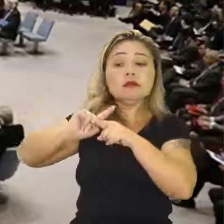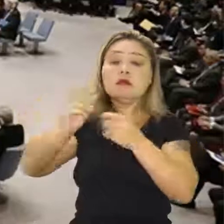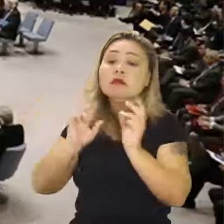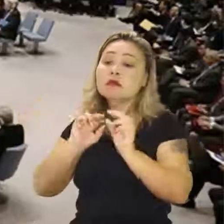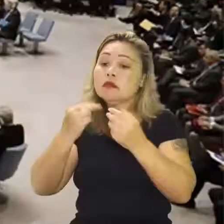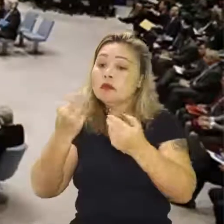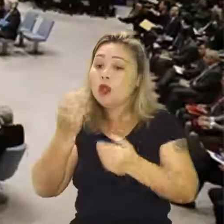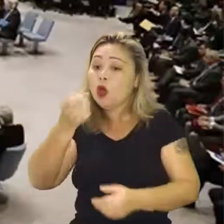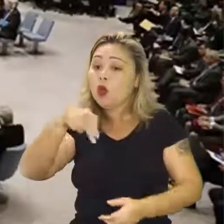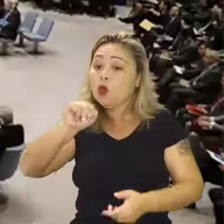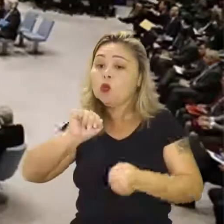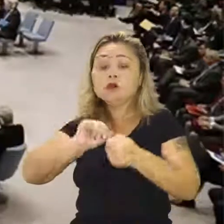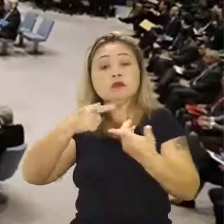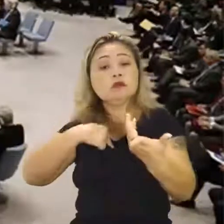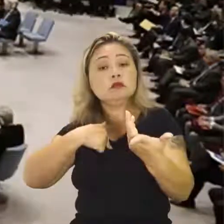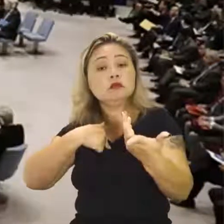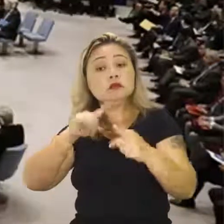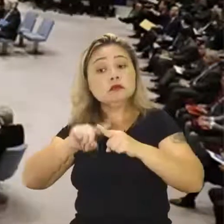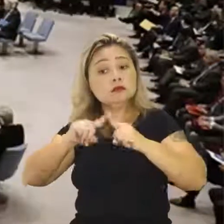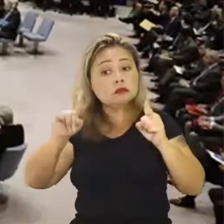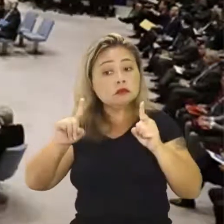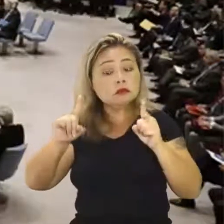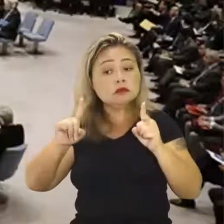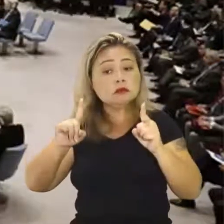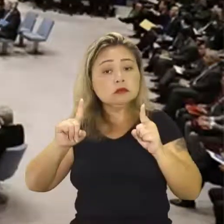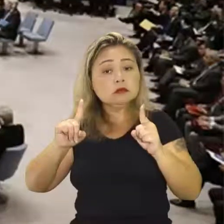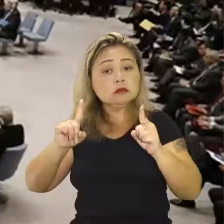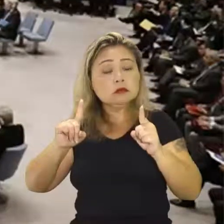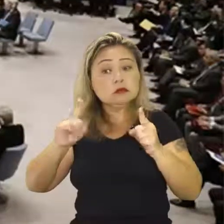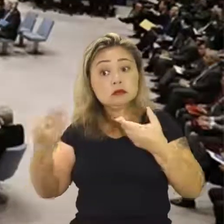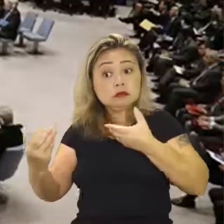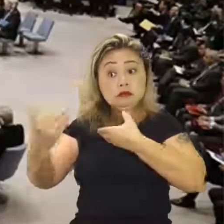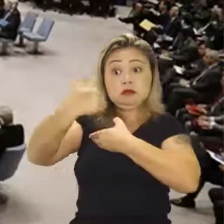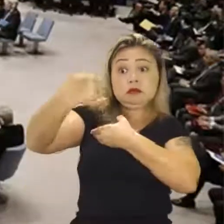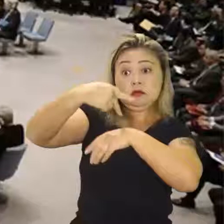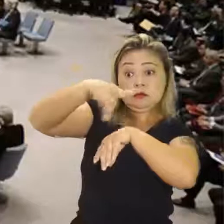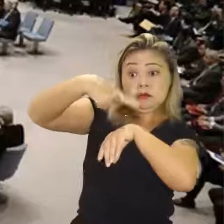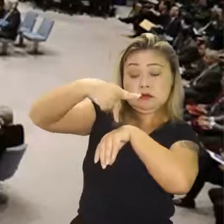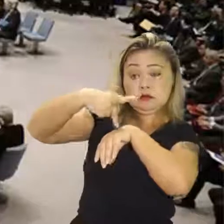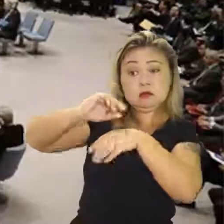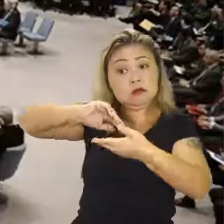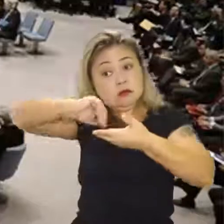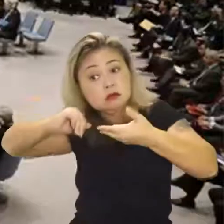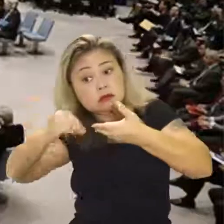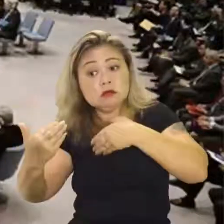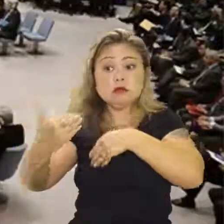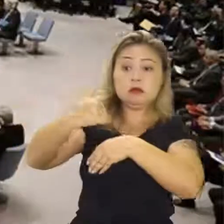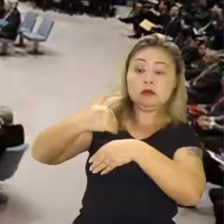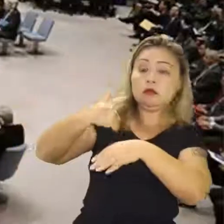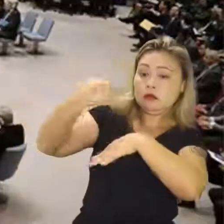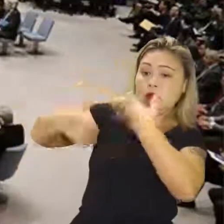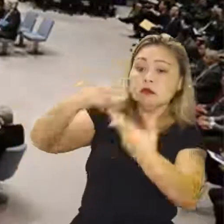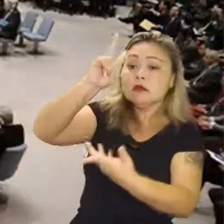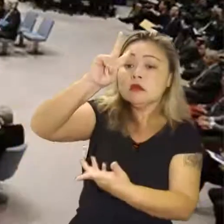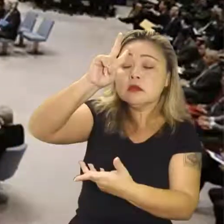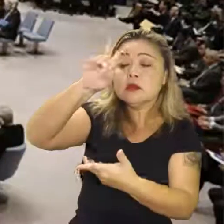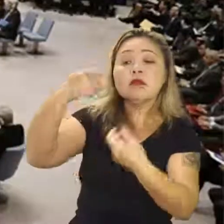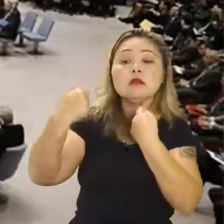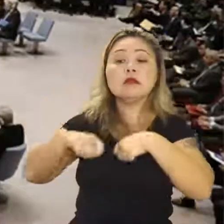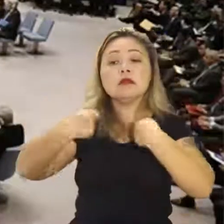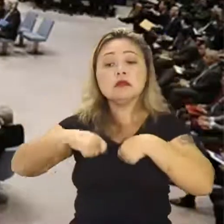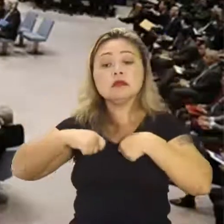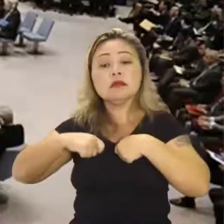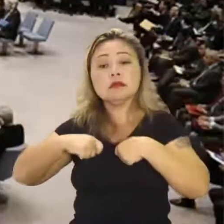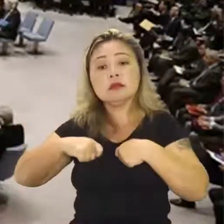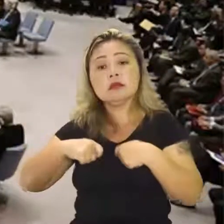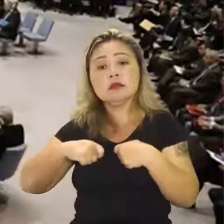Organização das Nações Unidas, mas tivemos a entrada de outros países ao longo da história. Mas